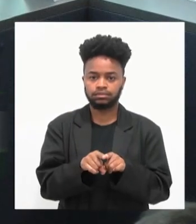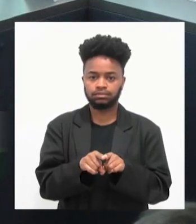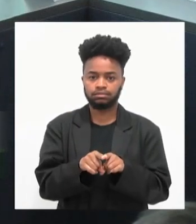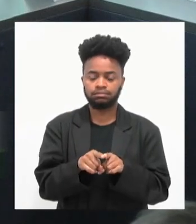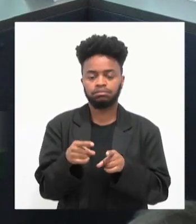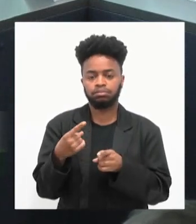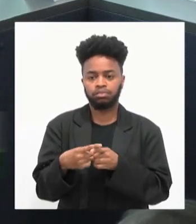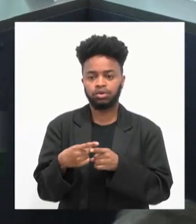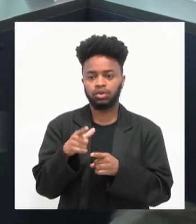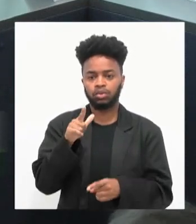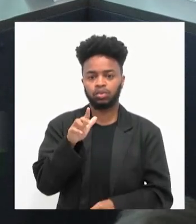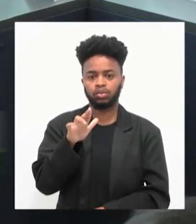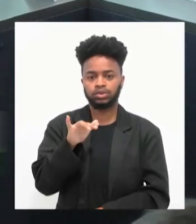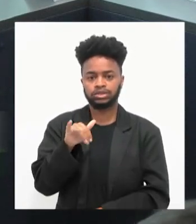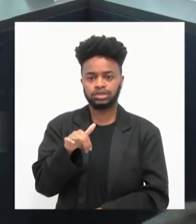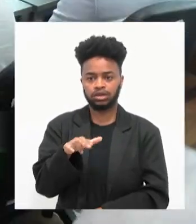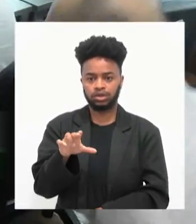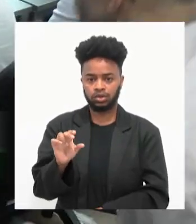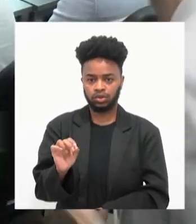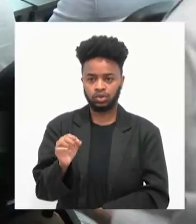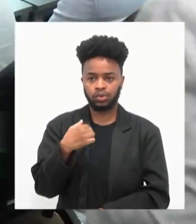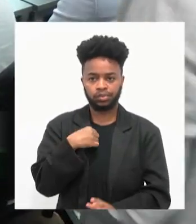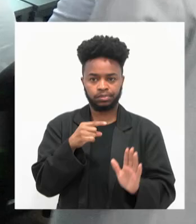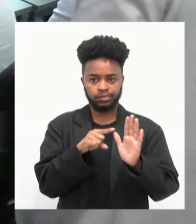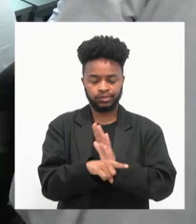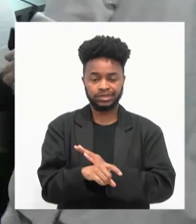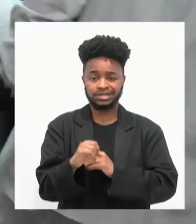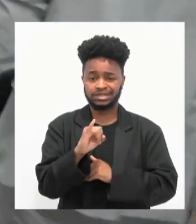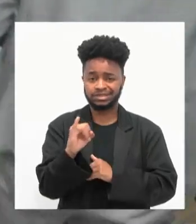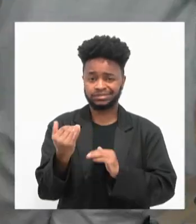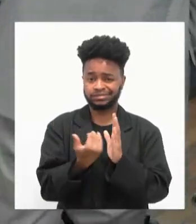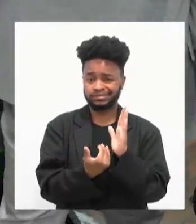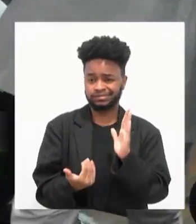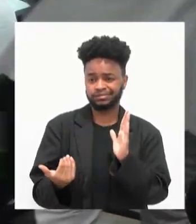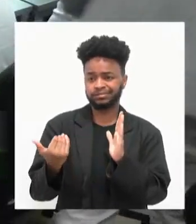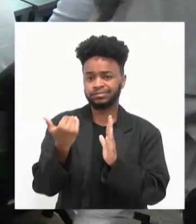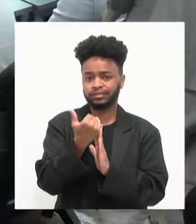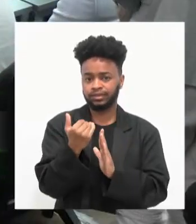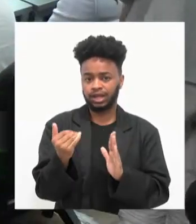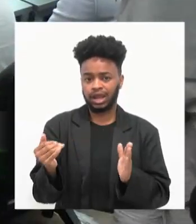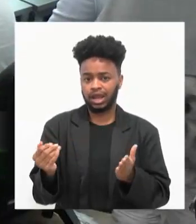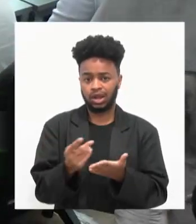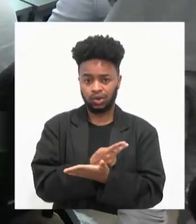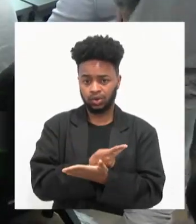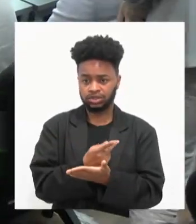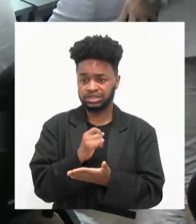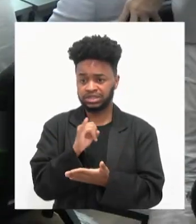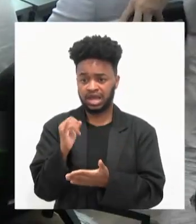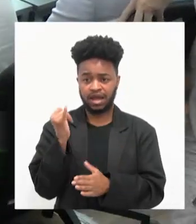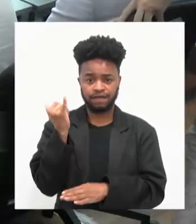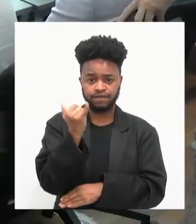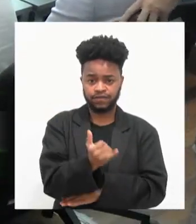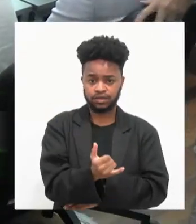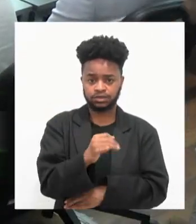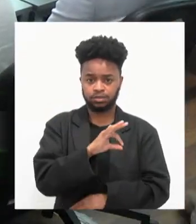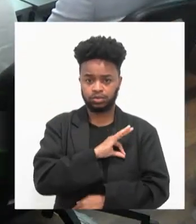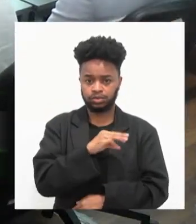aqui, se esse excesso aí foi assim notificado pela